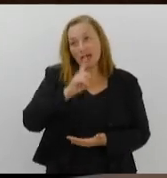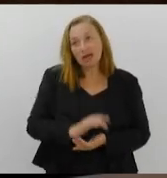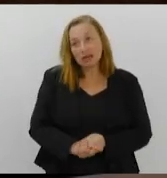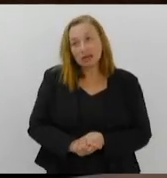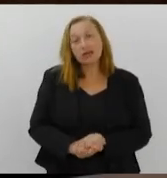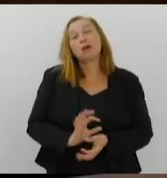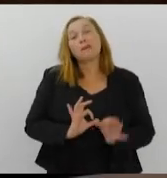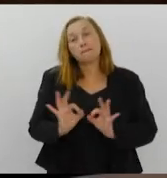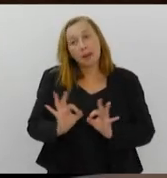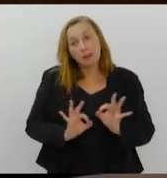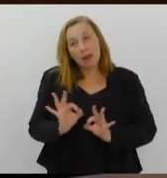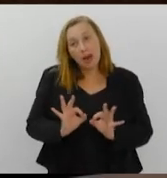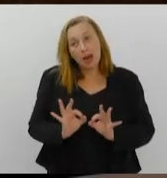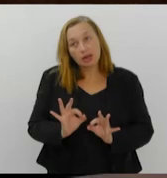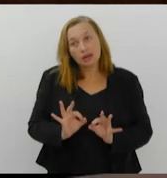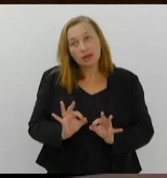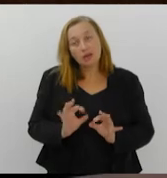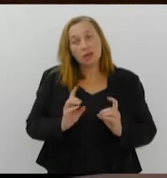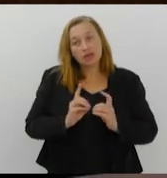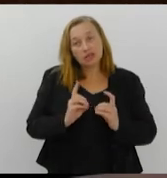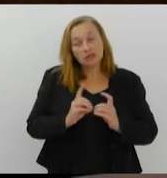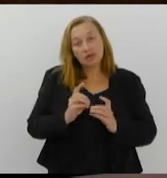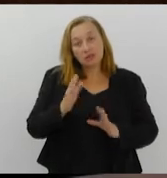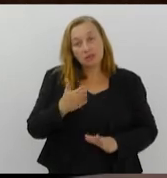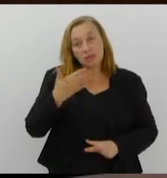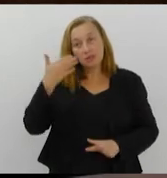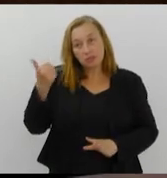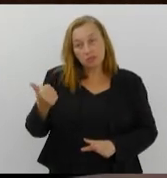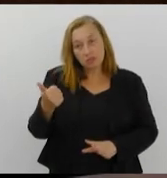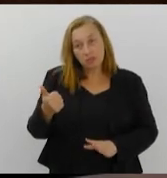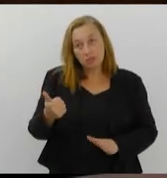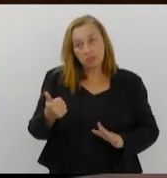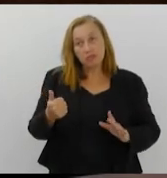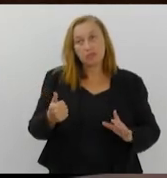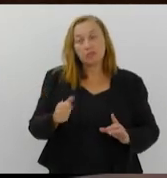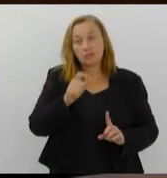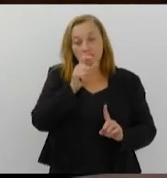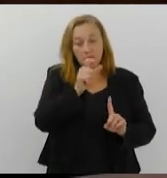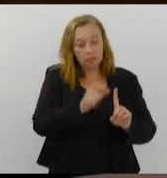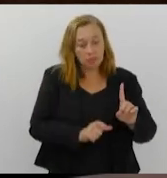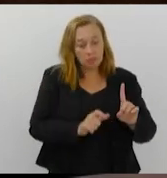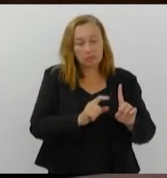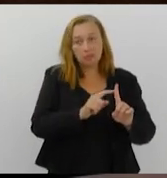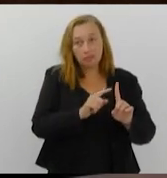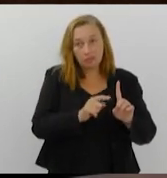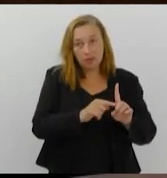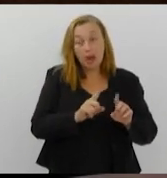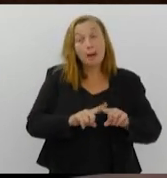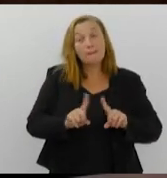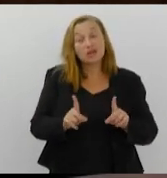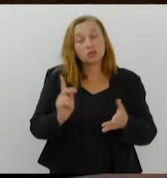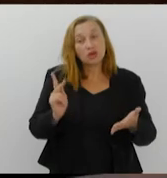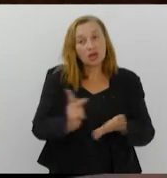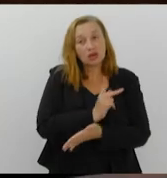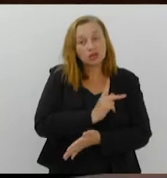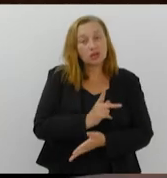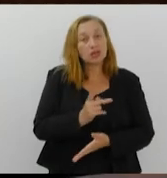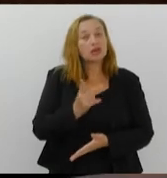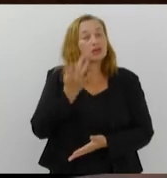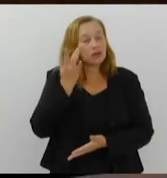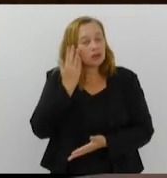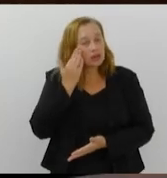estão preparados para dar um bom atendimento para a gestante. Mas o que acontece aqui, que é notória a sua